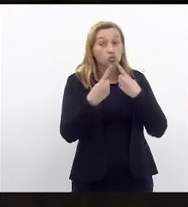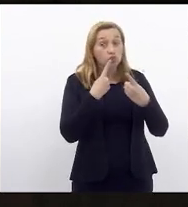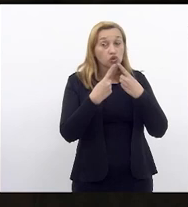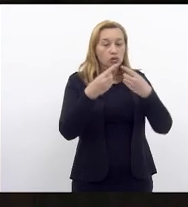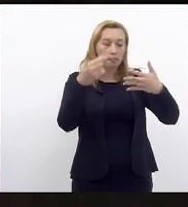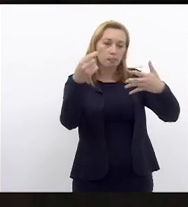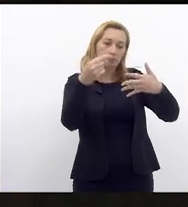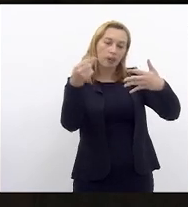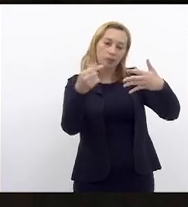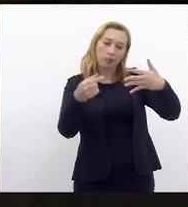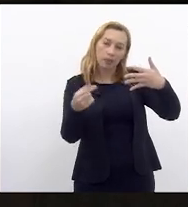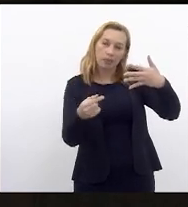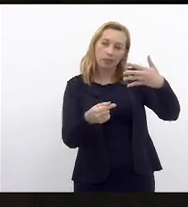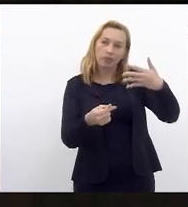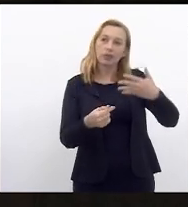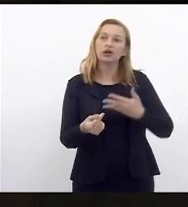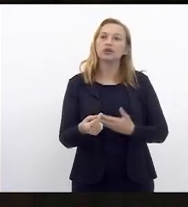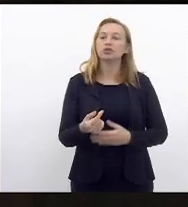pontos